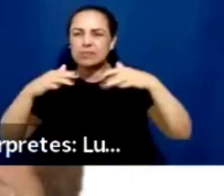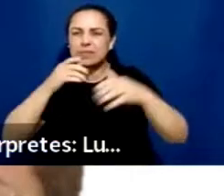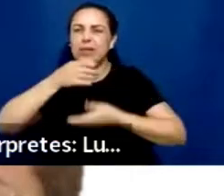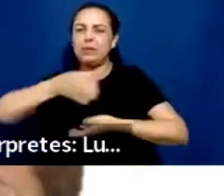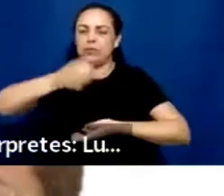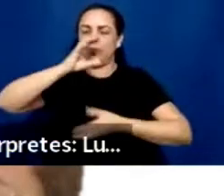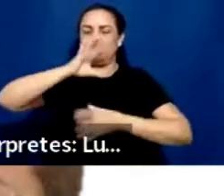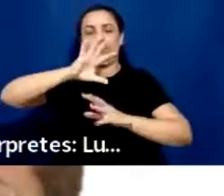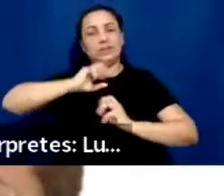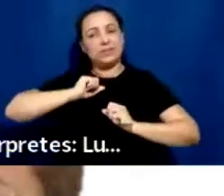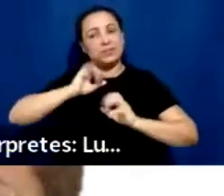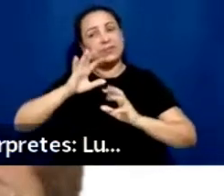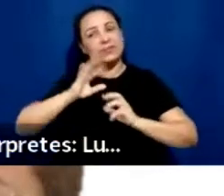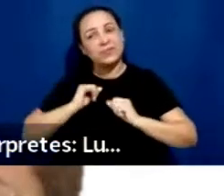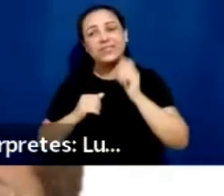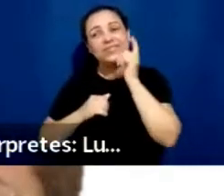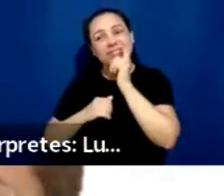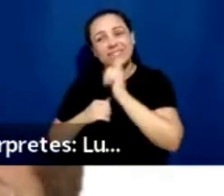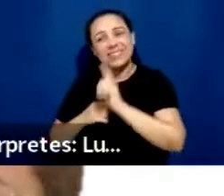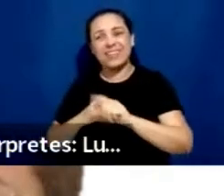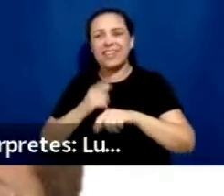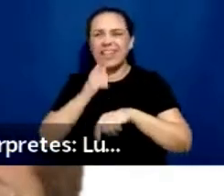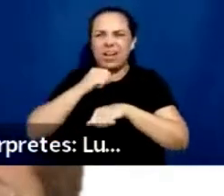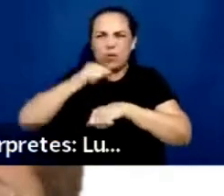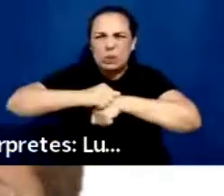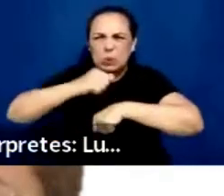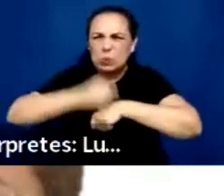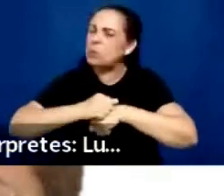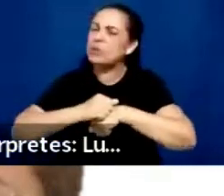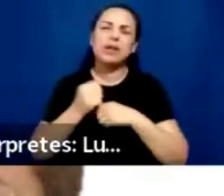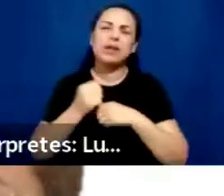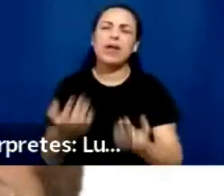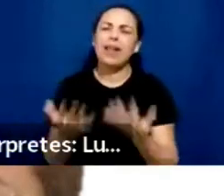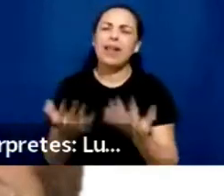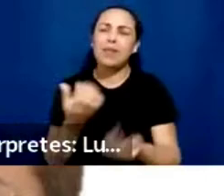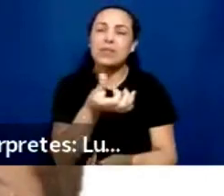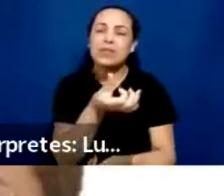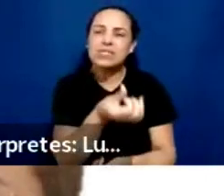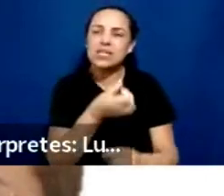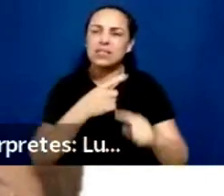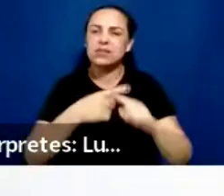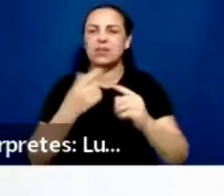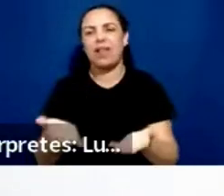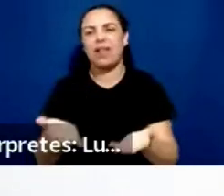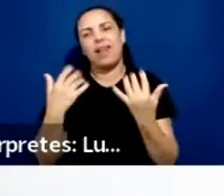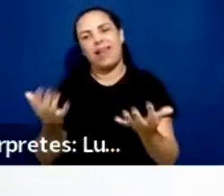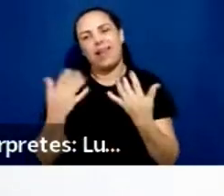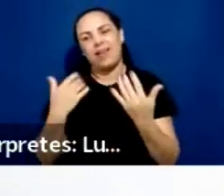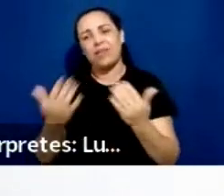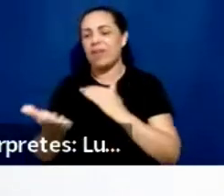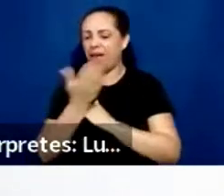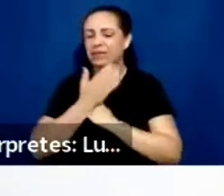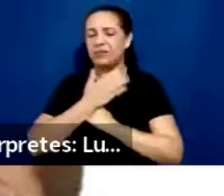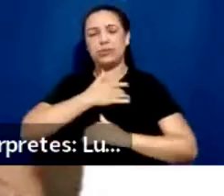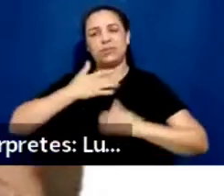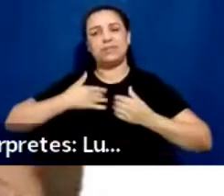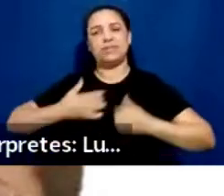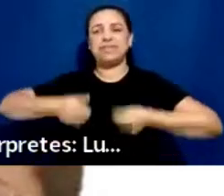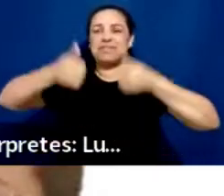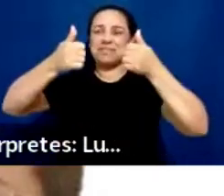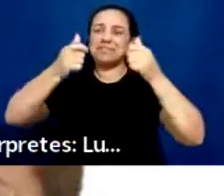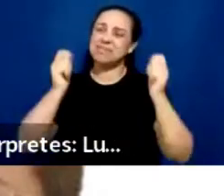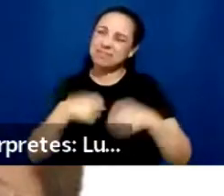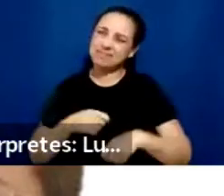dura. E eu quero falar para vocês um pouquinho do que nós vamos conversar hoje, esse assunto, que nós